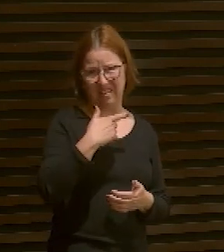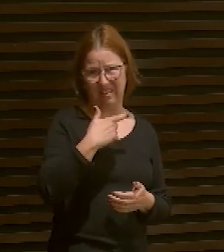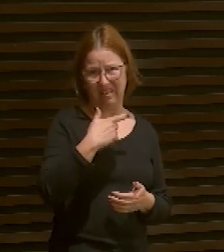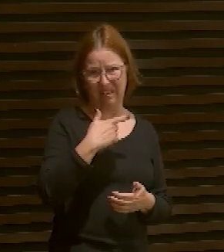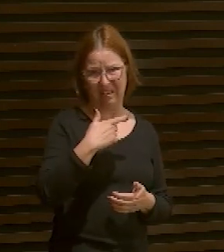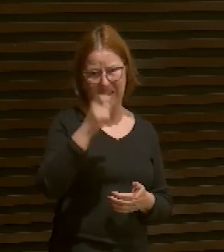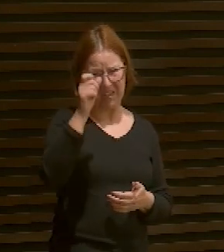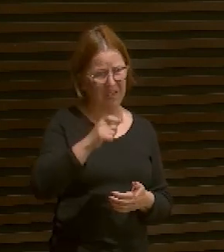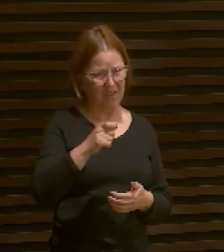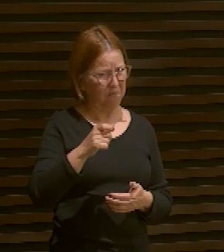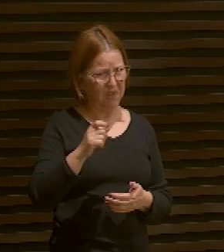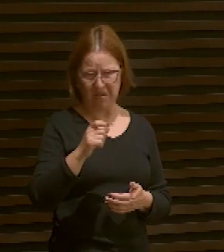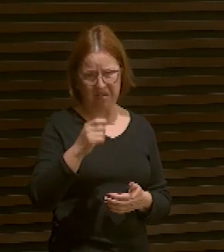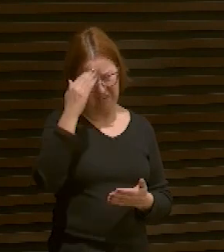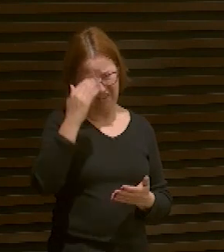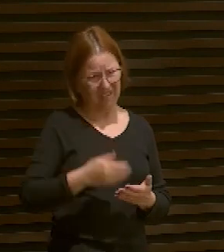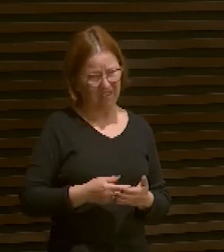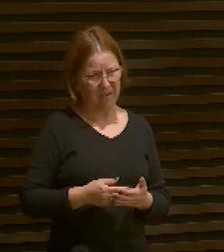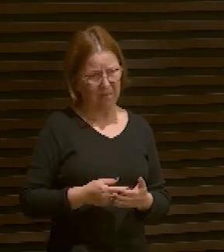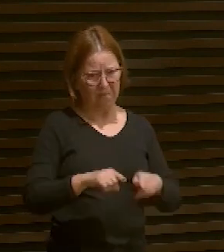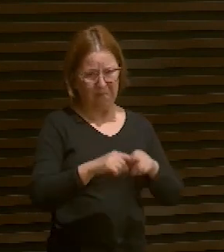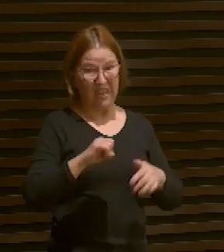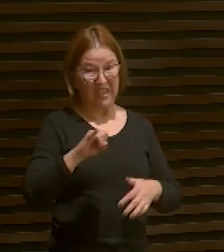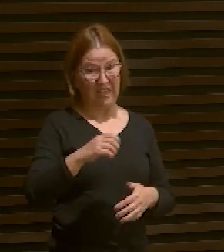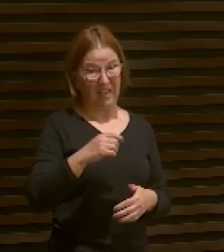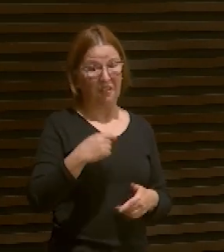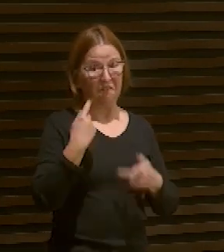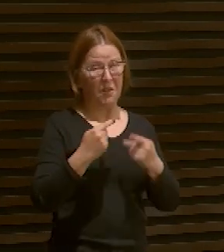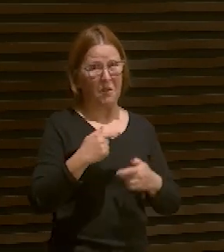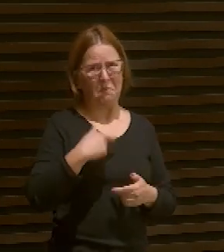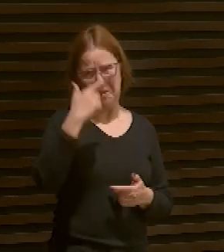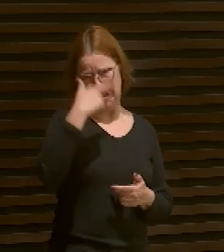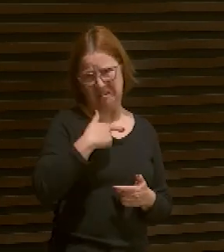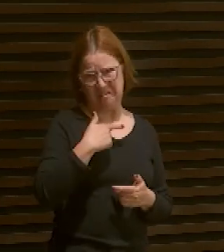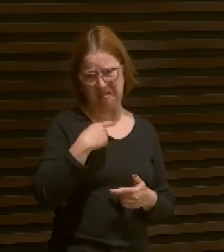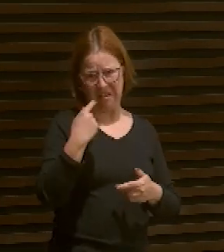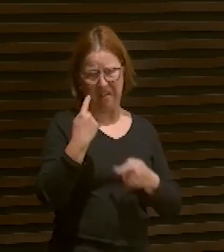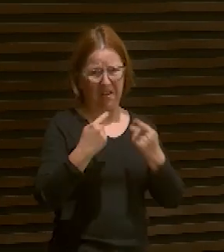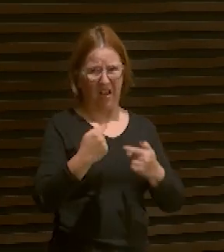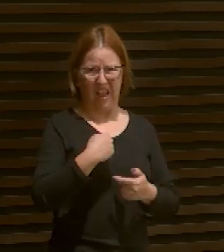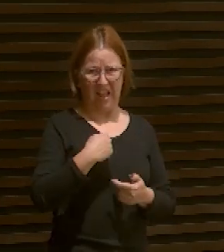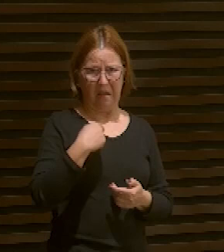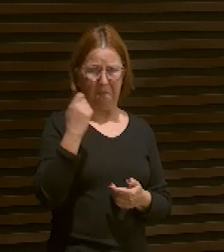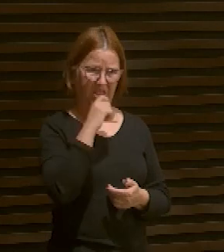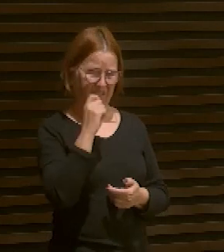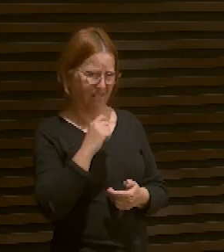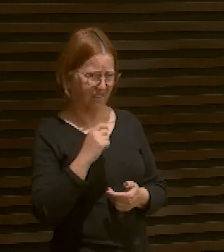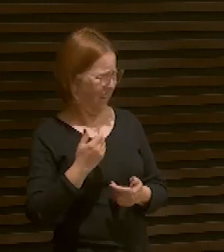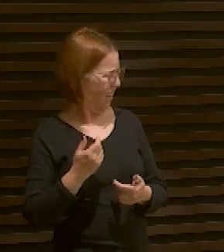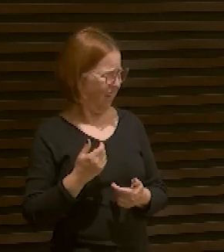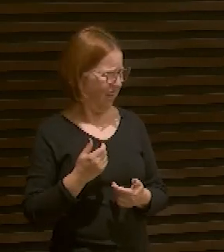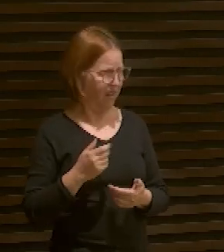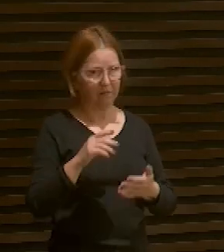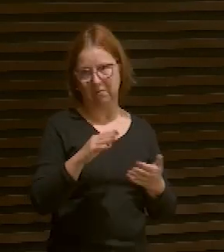Meu Deus, falou do meu caráter? Falou que eu sou mentiroso? Falou a